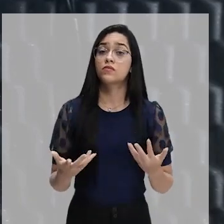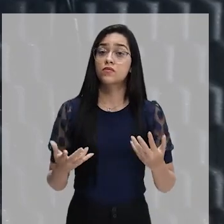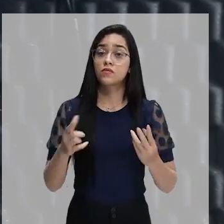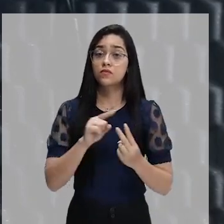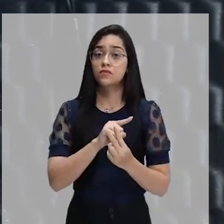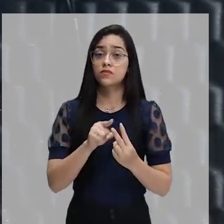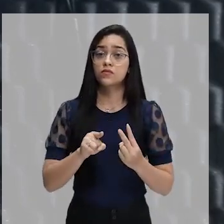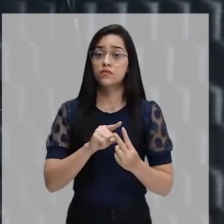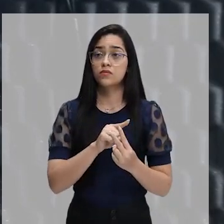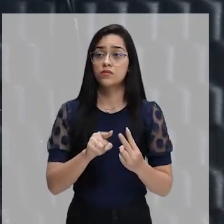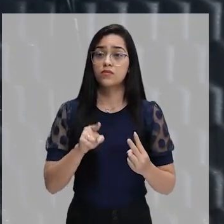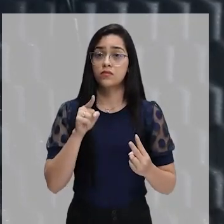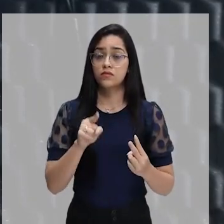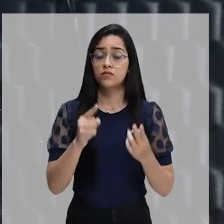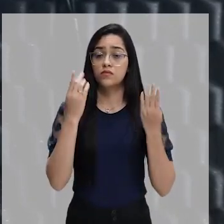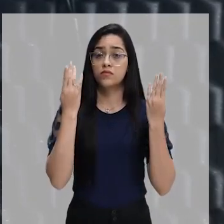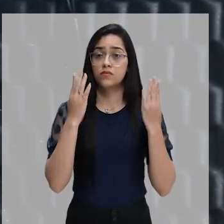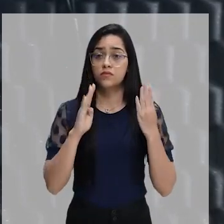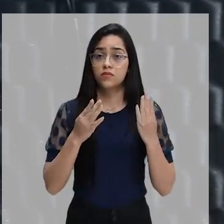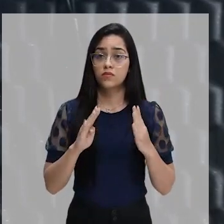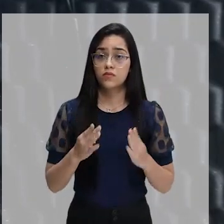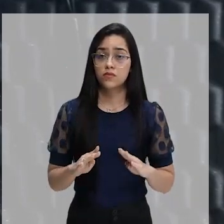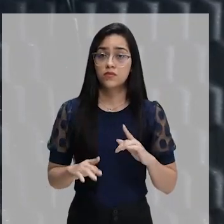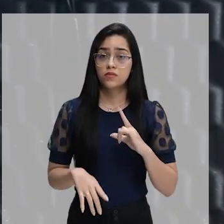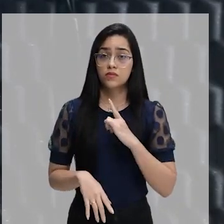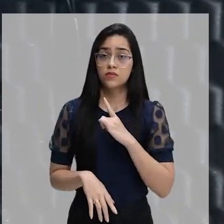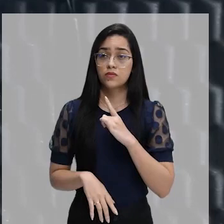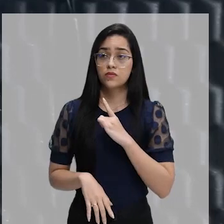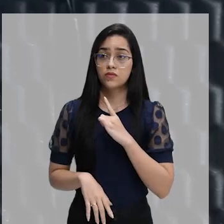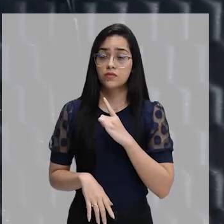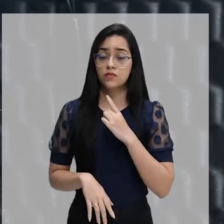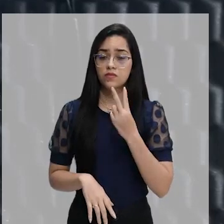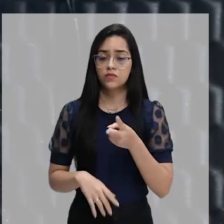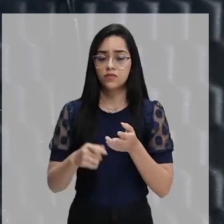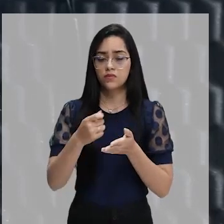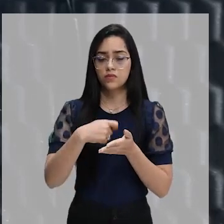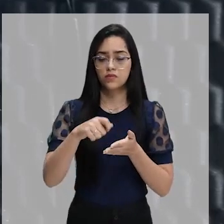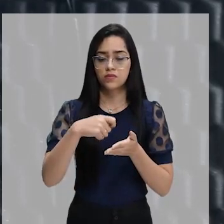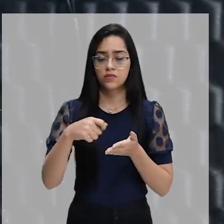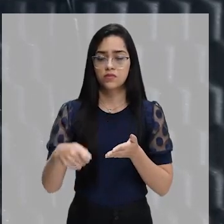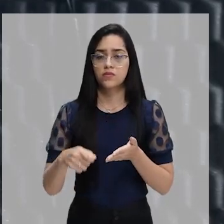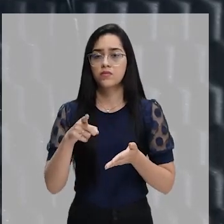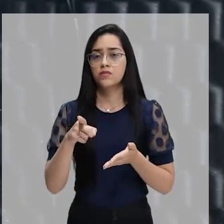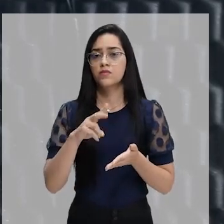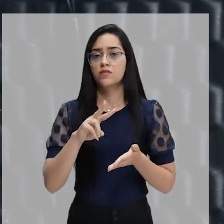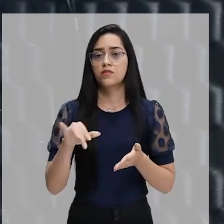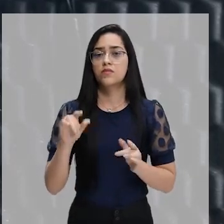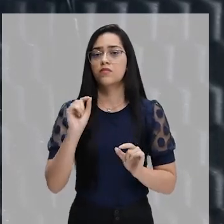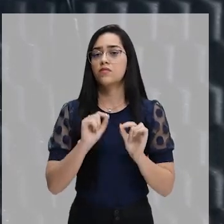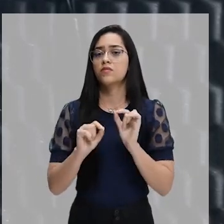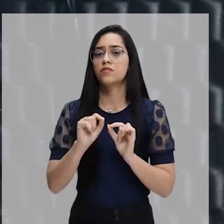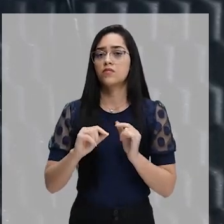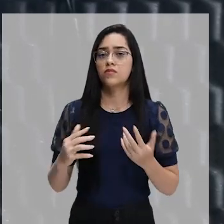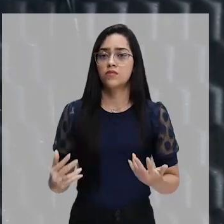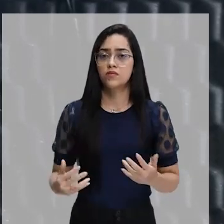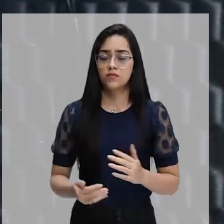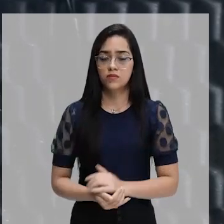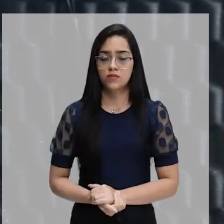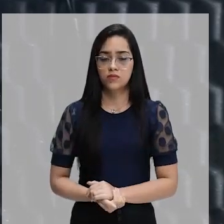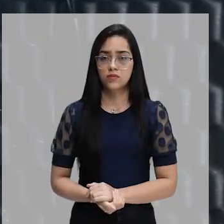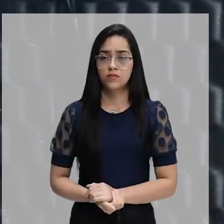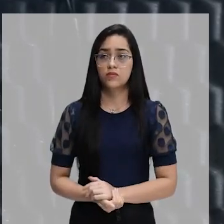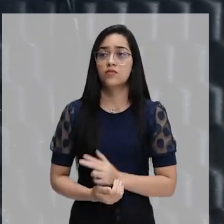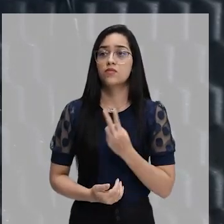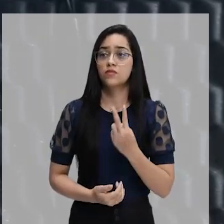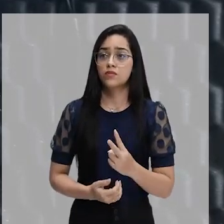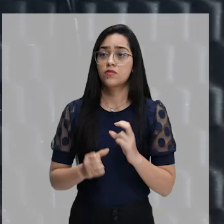Nas duas aí, quando você analisa essas duas transcrições da obra, você vai achar que nas